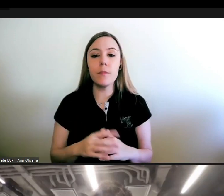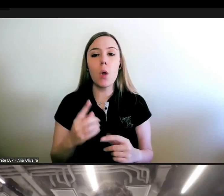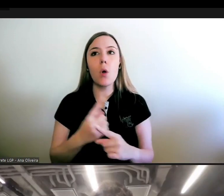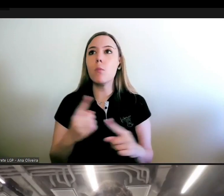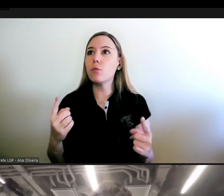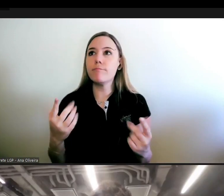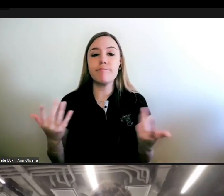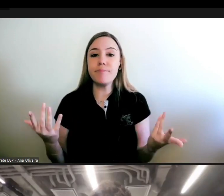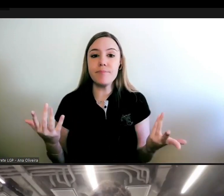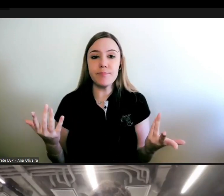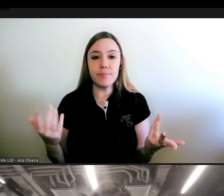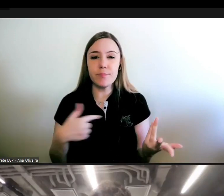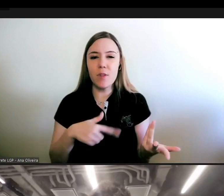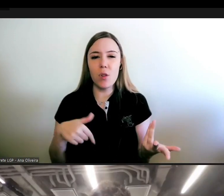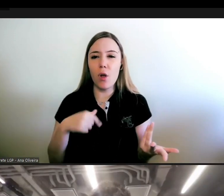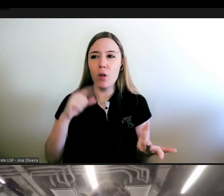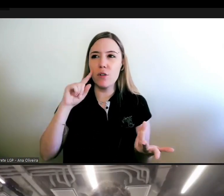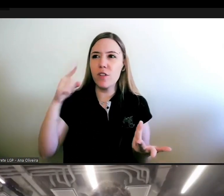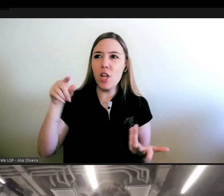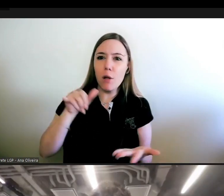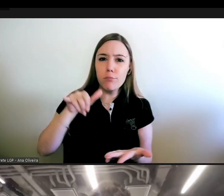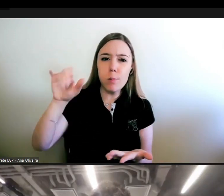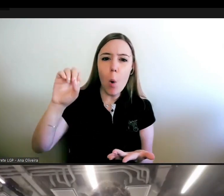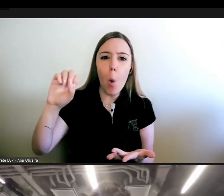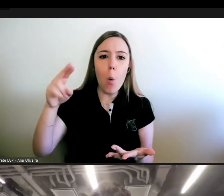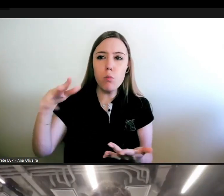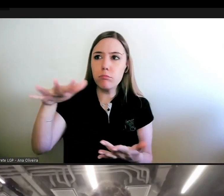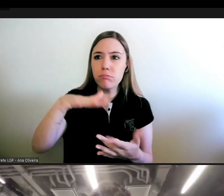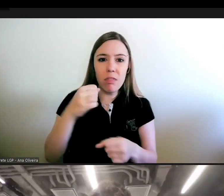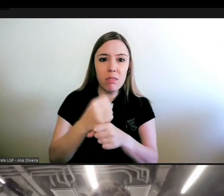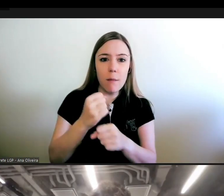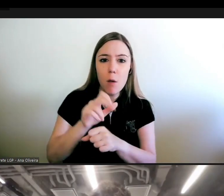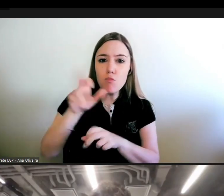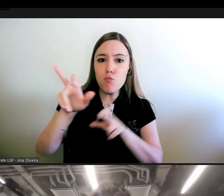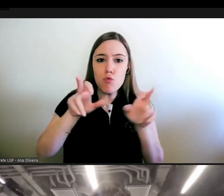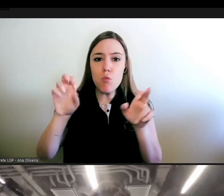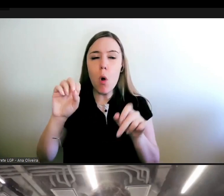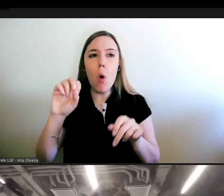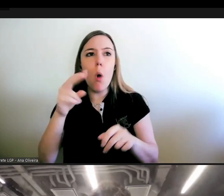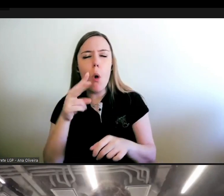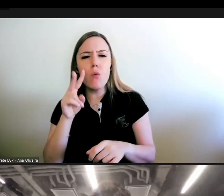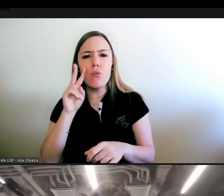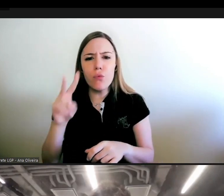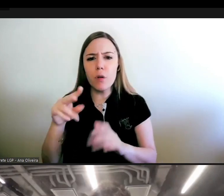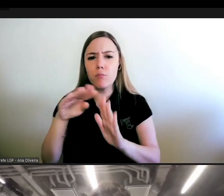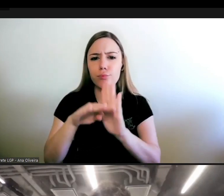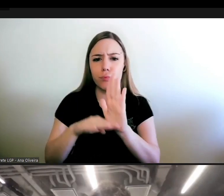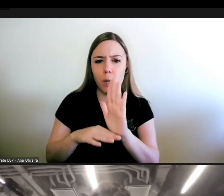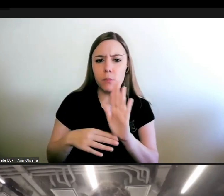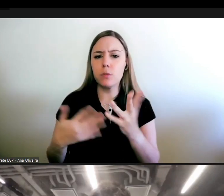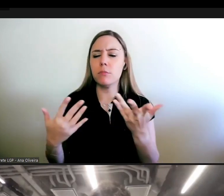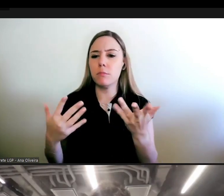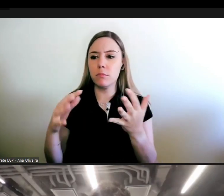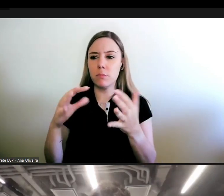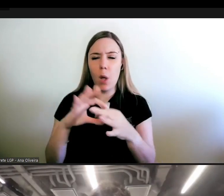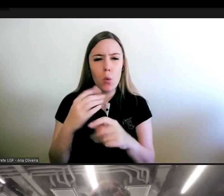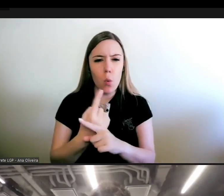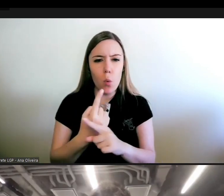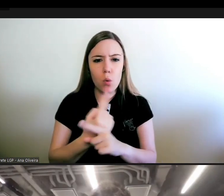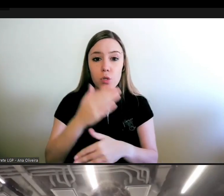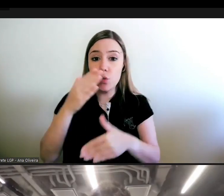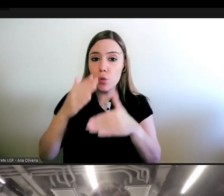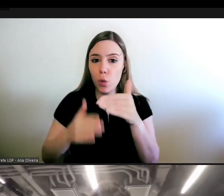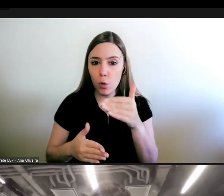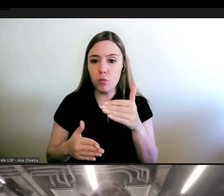viajar ou de fazer missões de trabalho ou de ver documentários sobre o que se passa em alguns